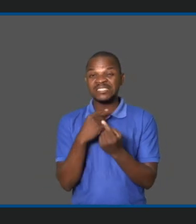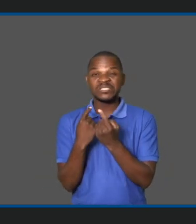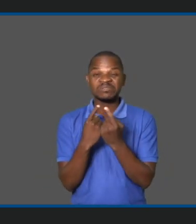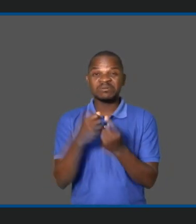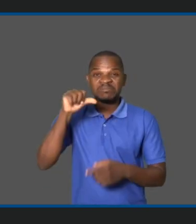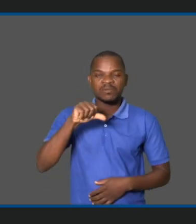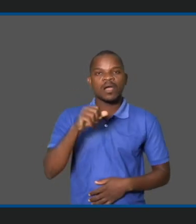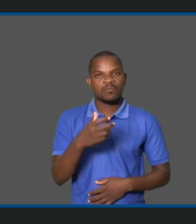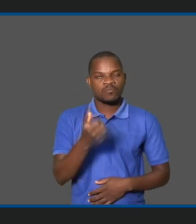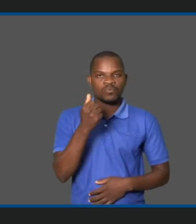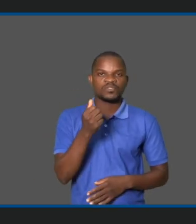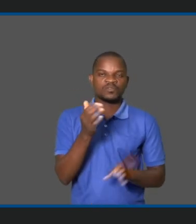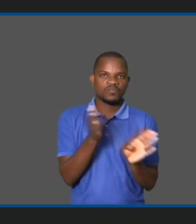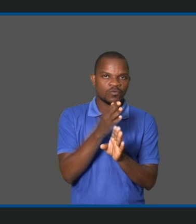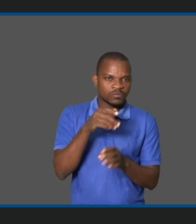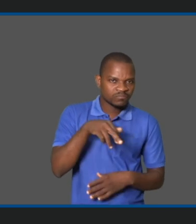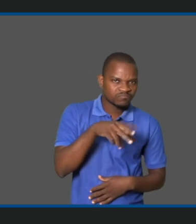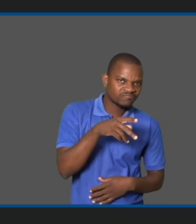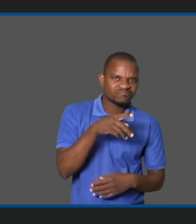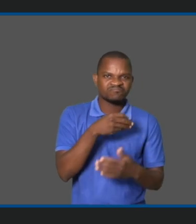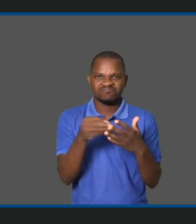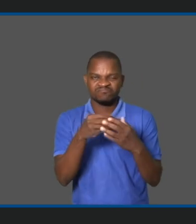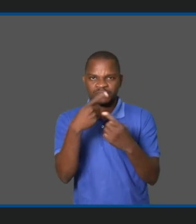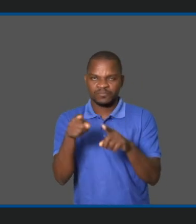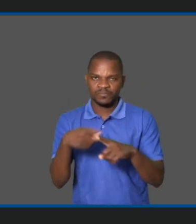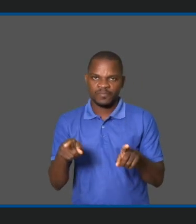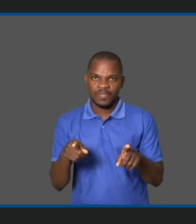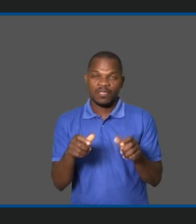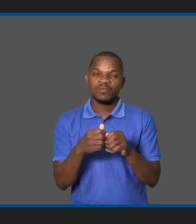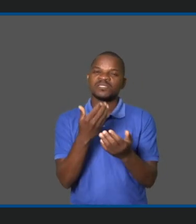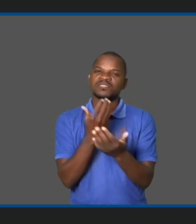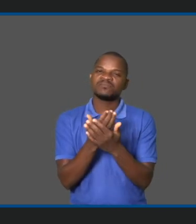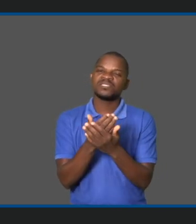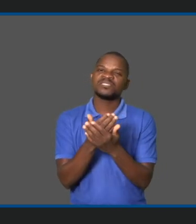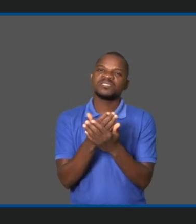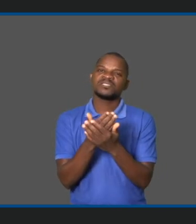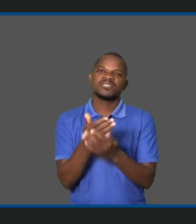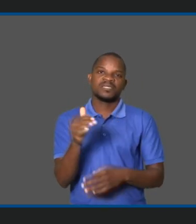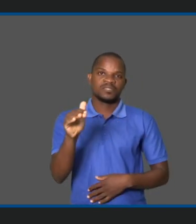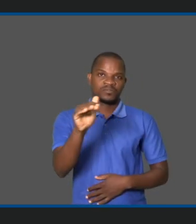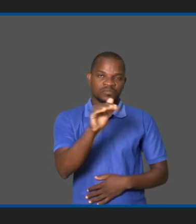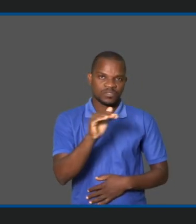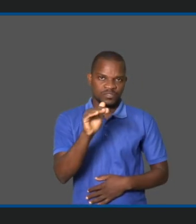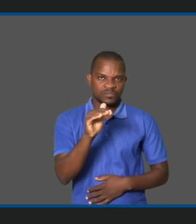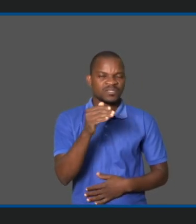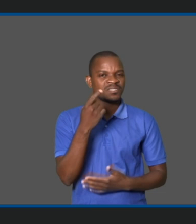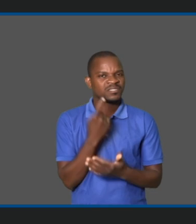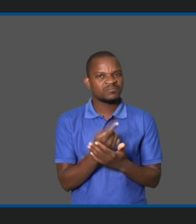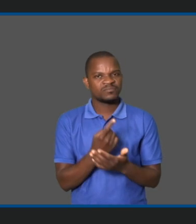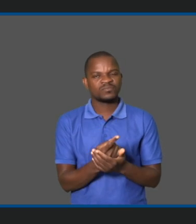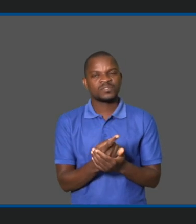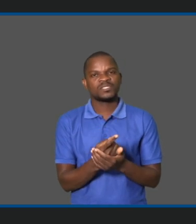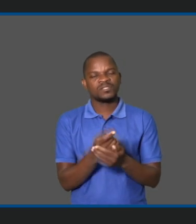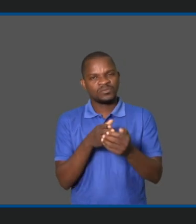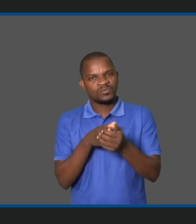para que use as recomendações de uma certa forma. sabermos de que é difícil,